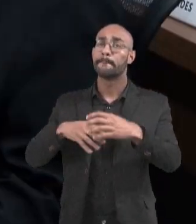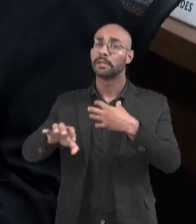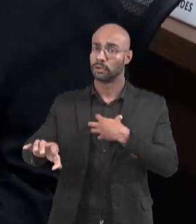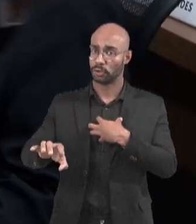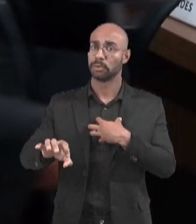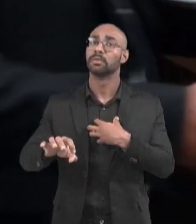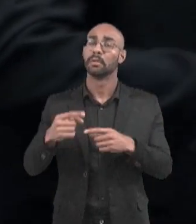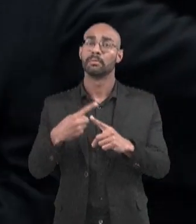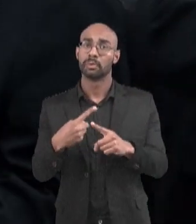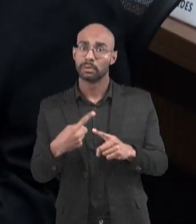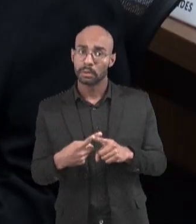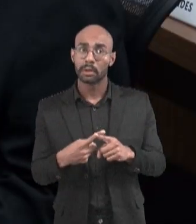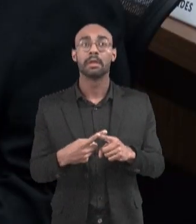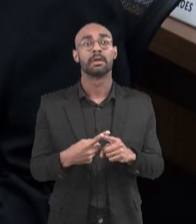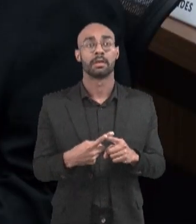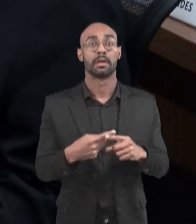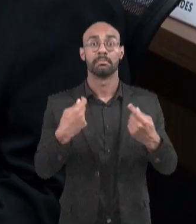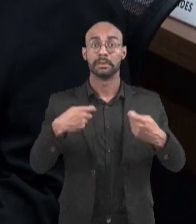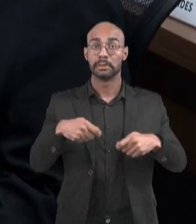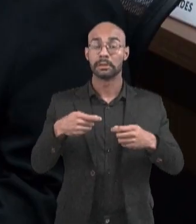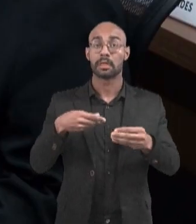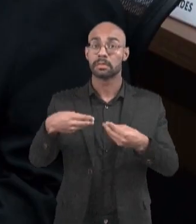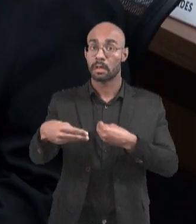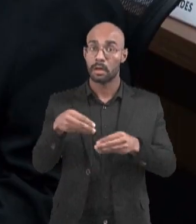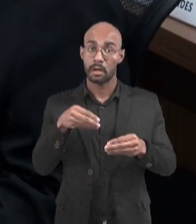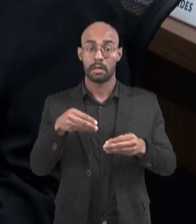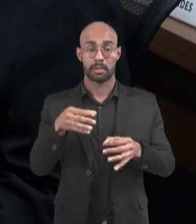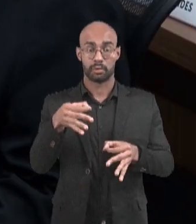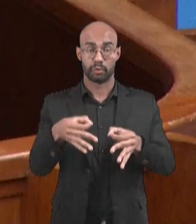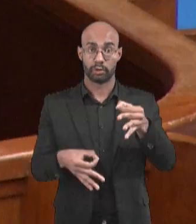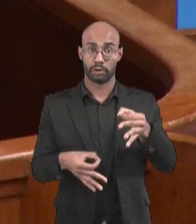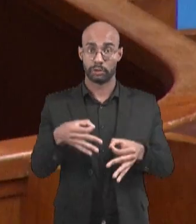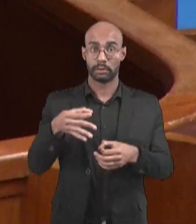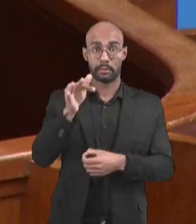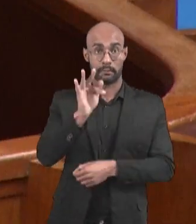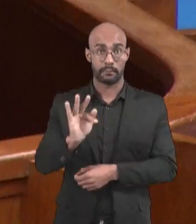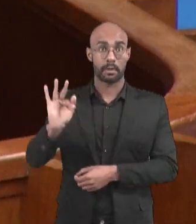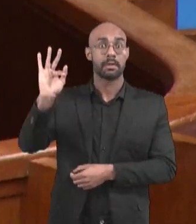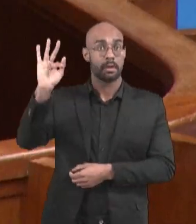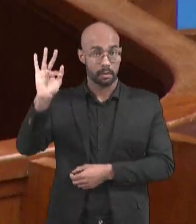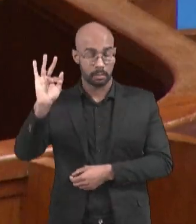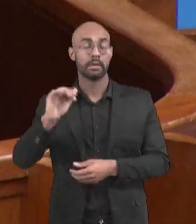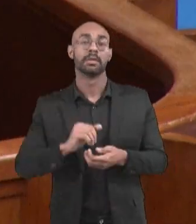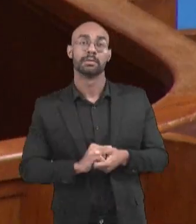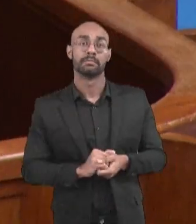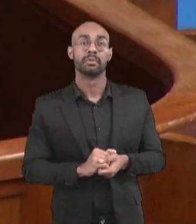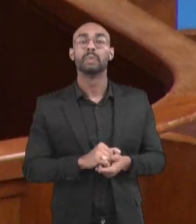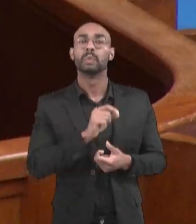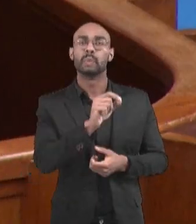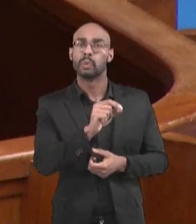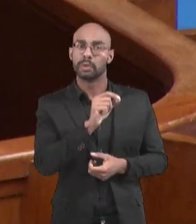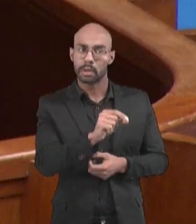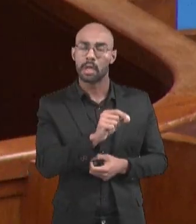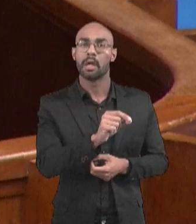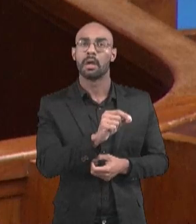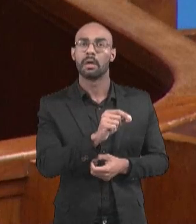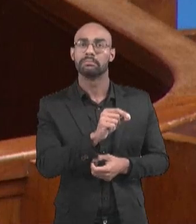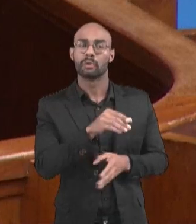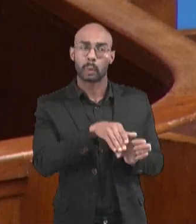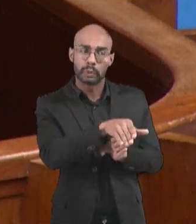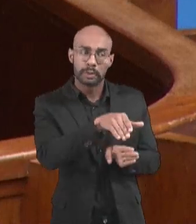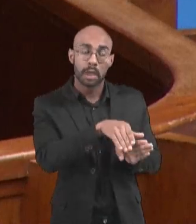uma doutrina da Justiça Federal, que é quem comanda os indígenas, para que eles tenham